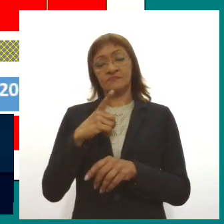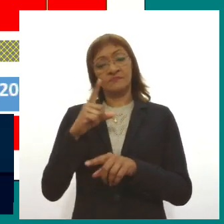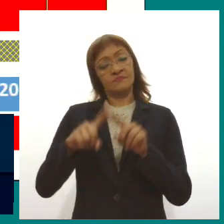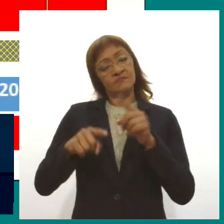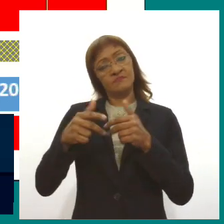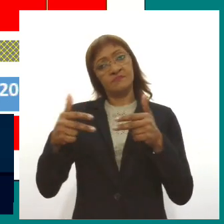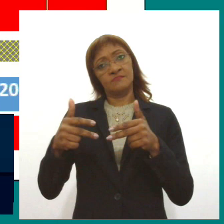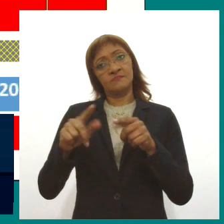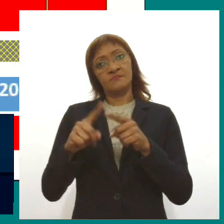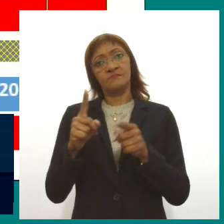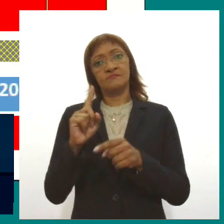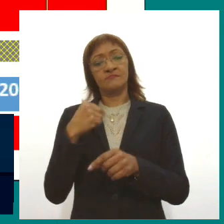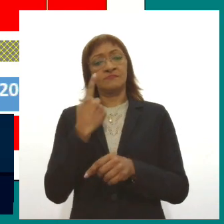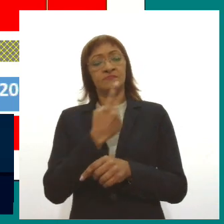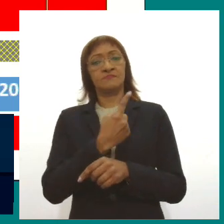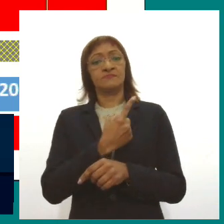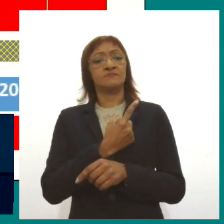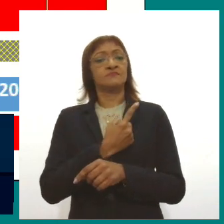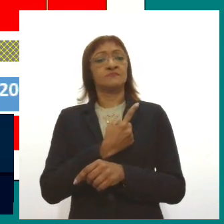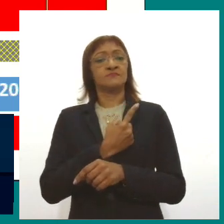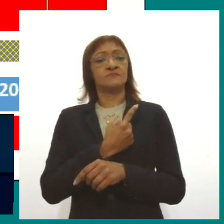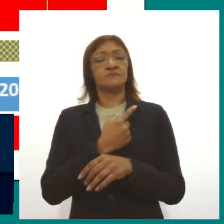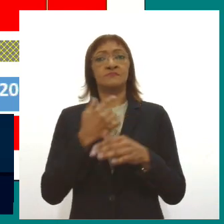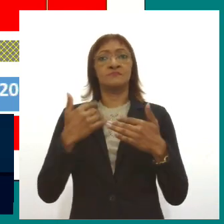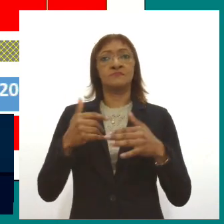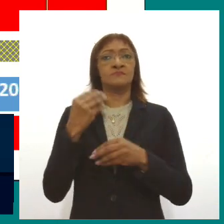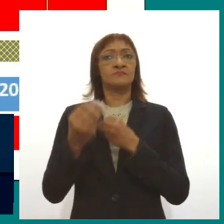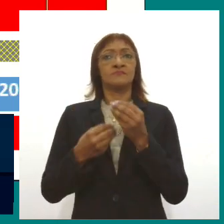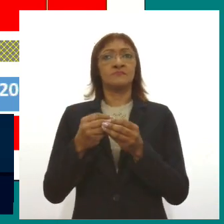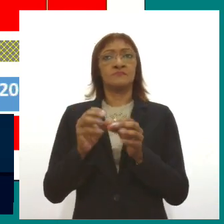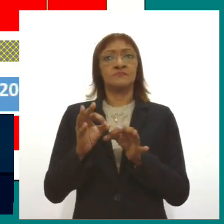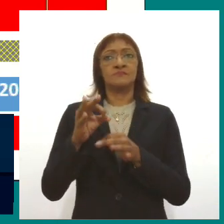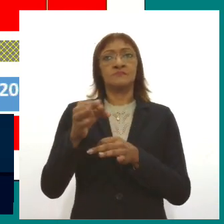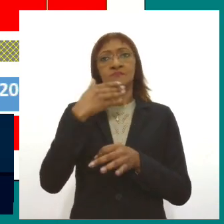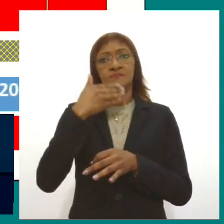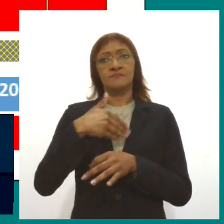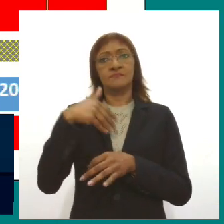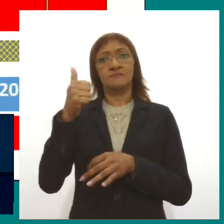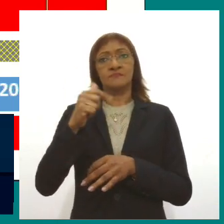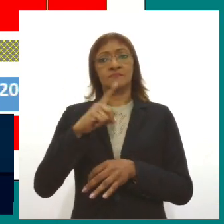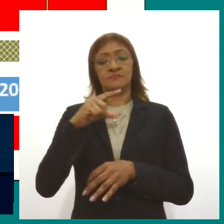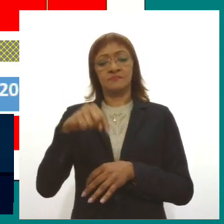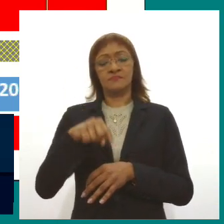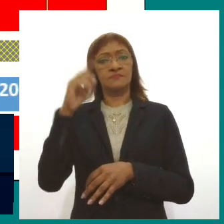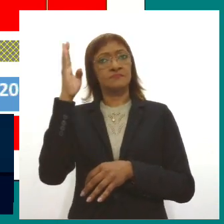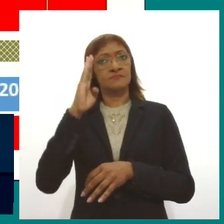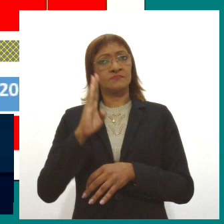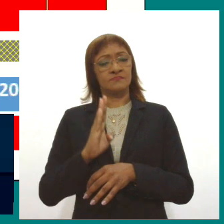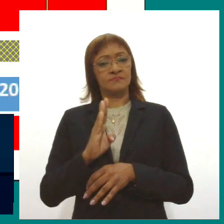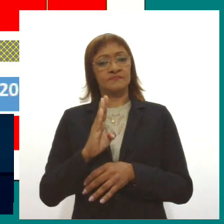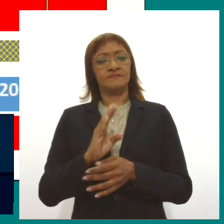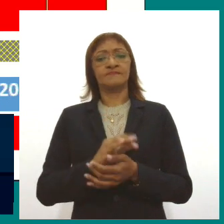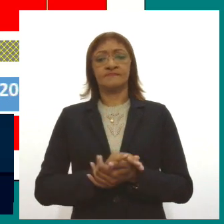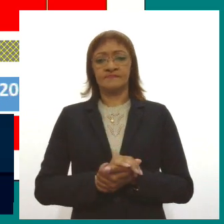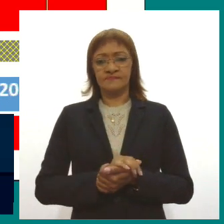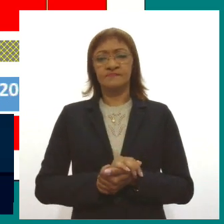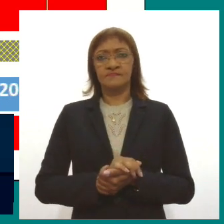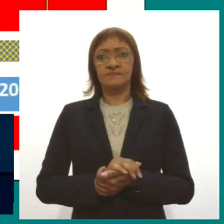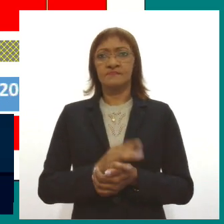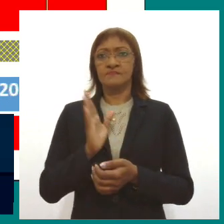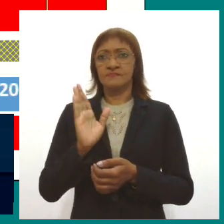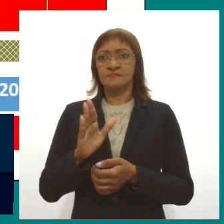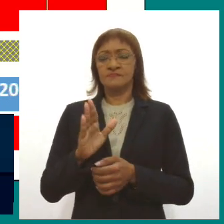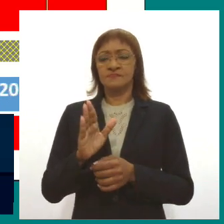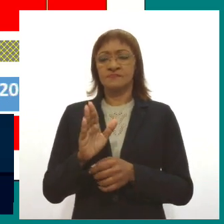forma, a nossa rede de situação hidrometeorológica é uma das melhores do Brasil. Eu até diria que, em se tratando